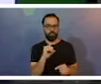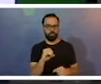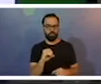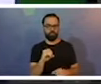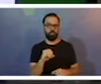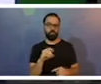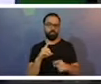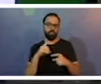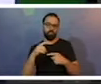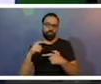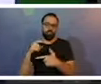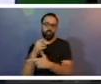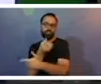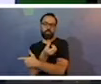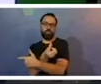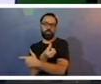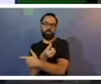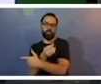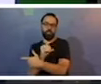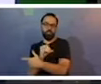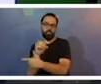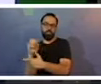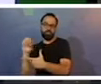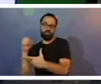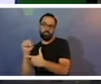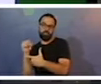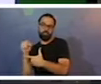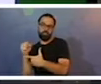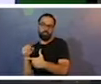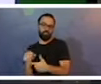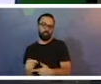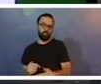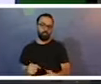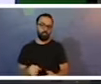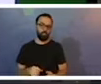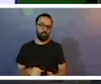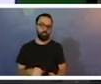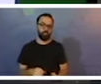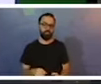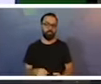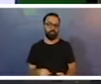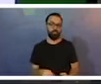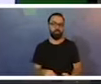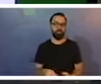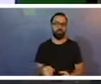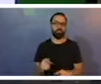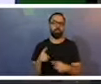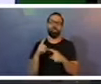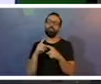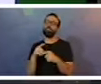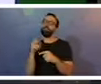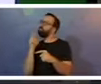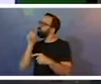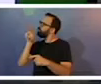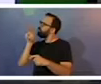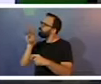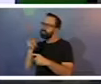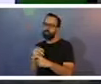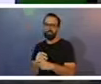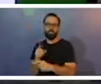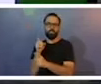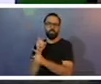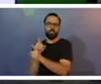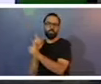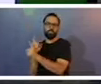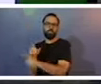Eu vou procurar na tabuada do 8 um produto igual a 60. Se não tiver igual,